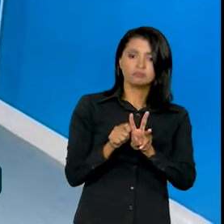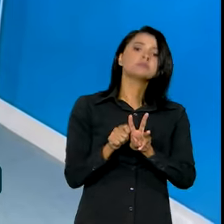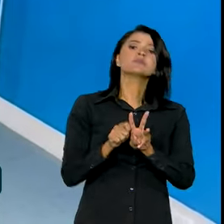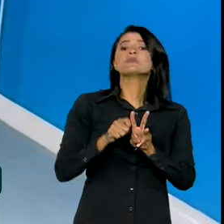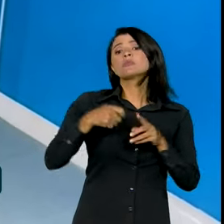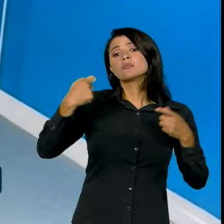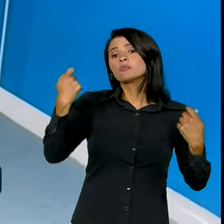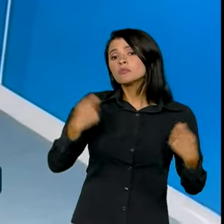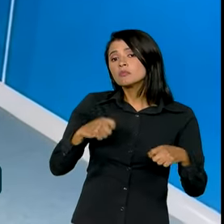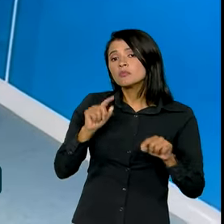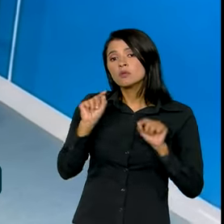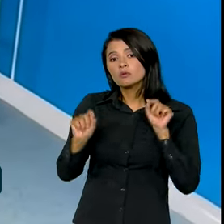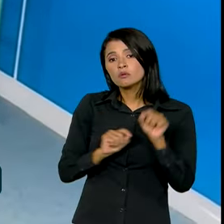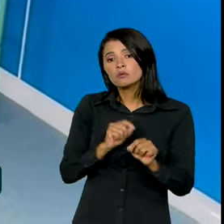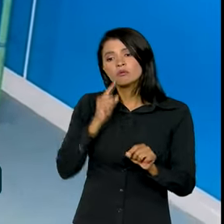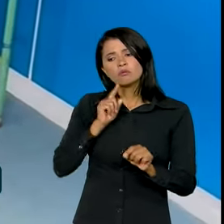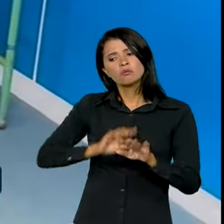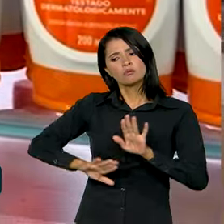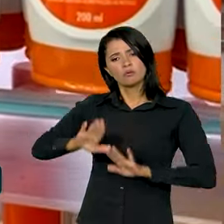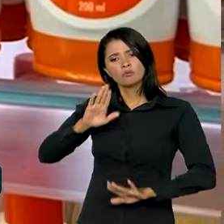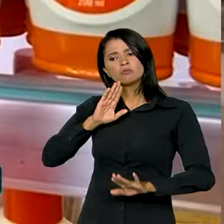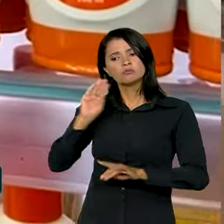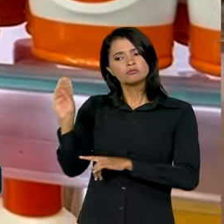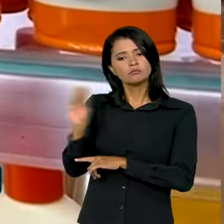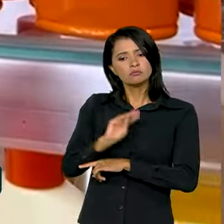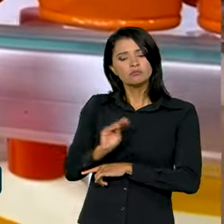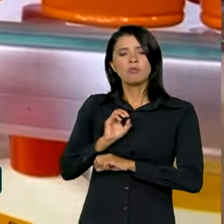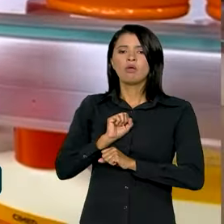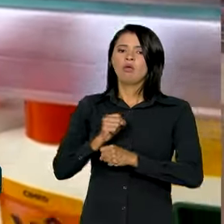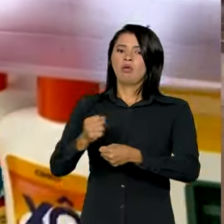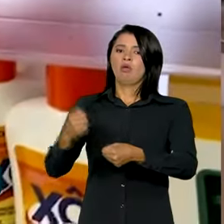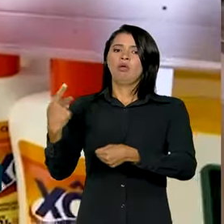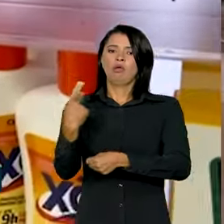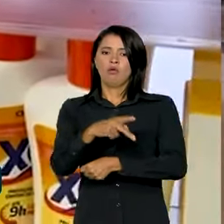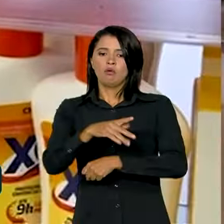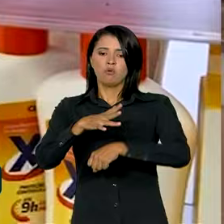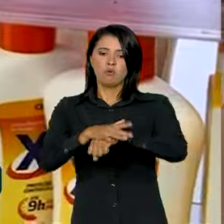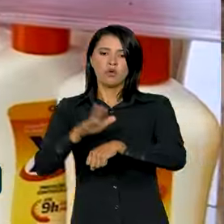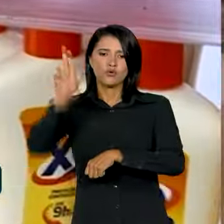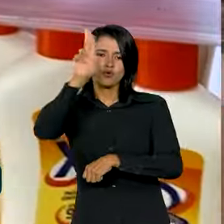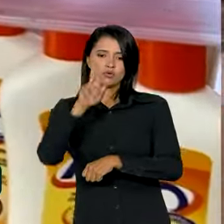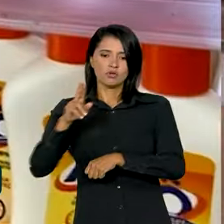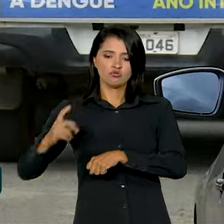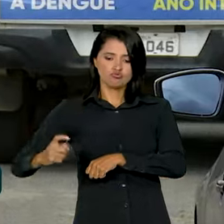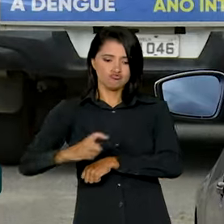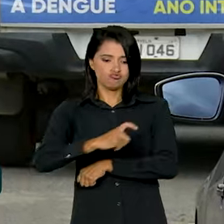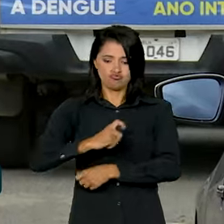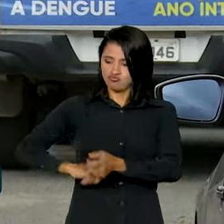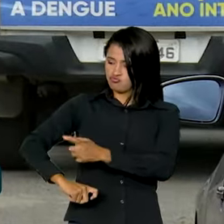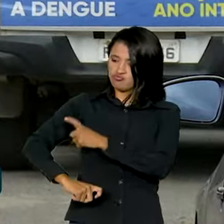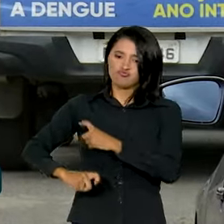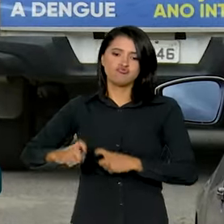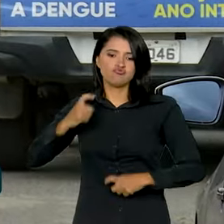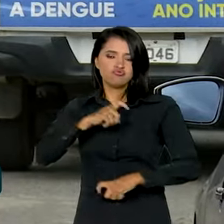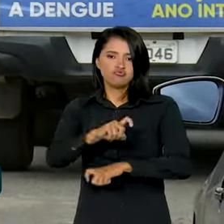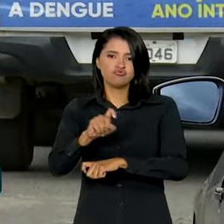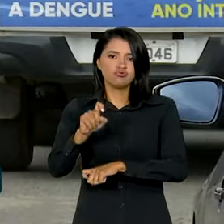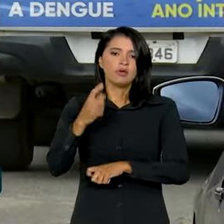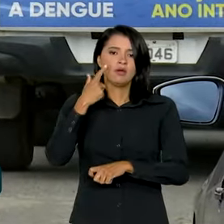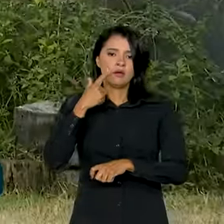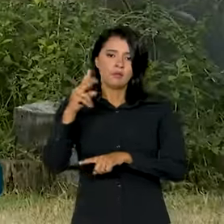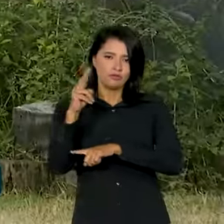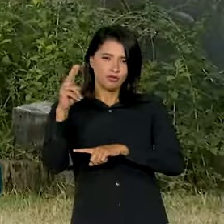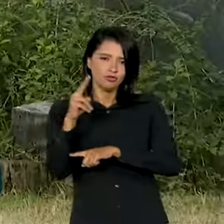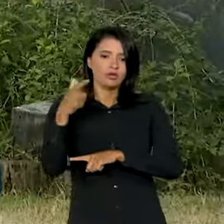é preciso reforçar os cuidados para se defender da doença usando repelentes e evitando a